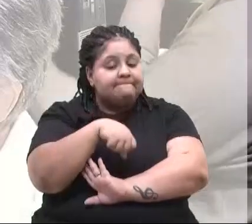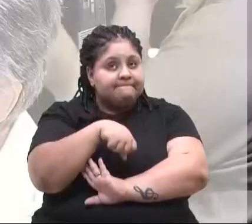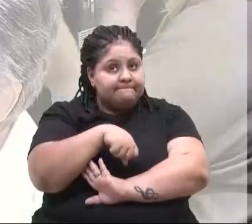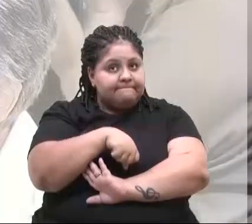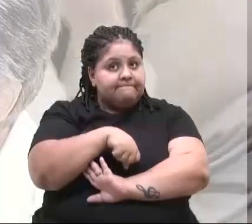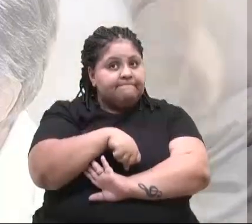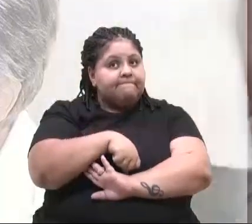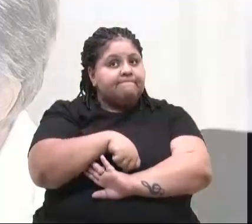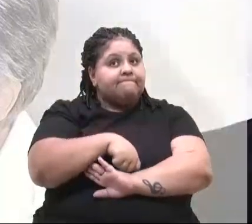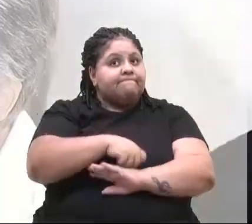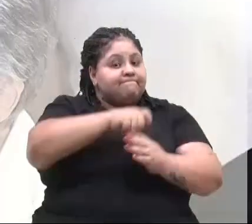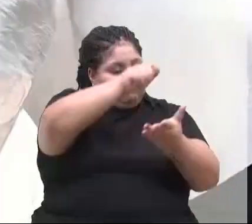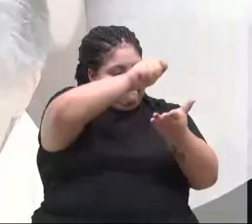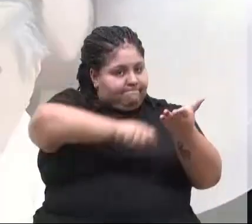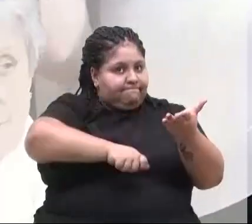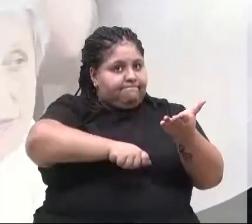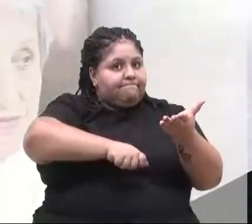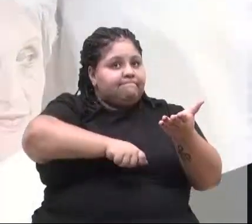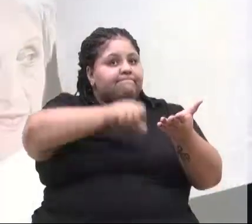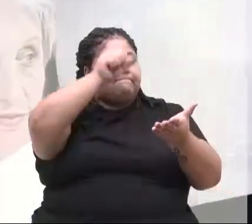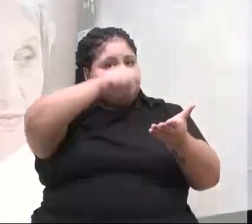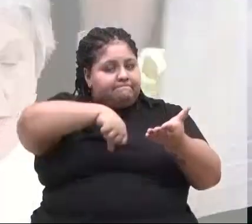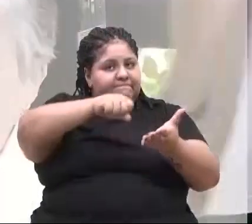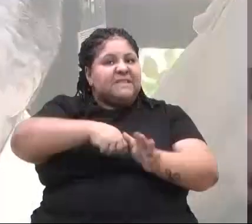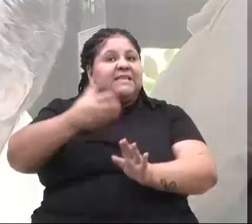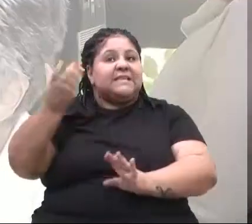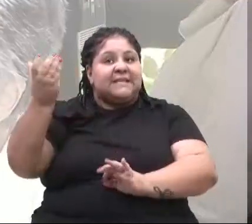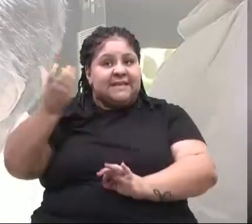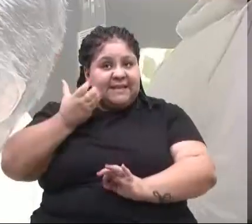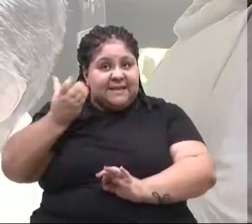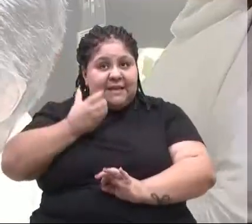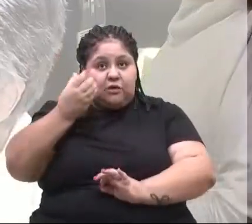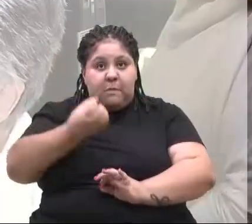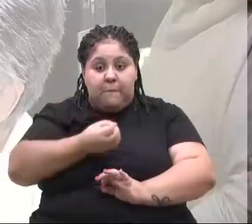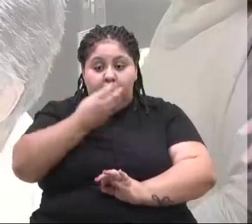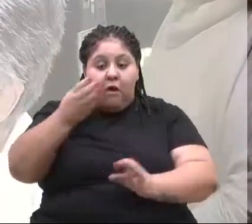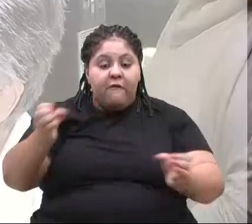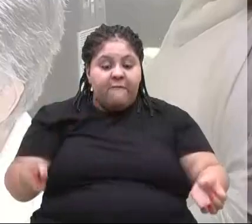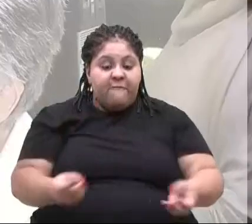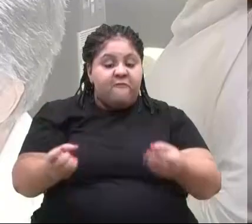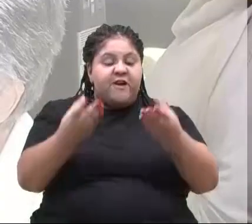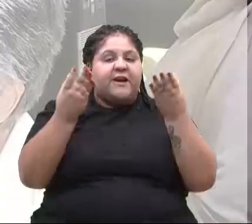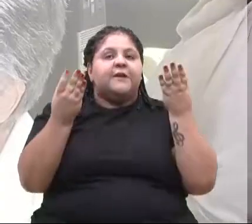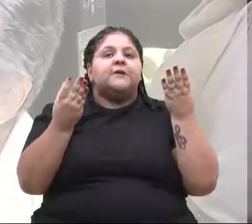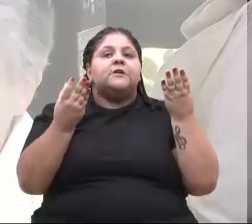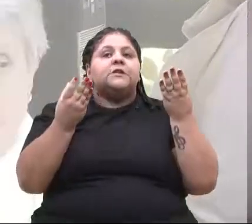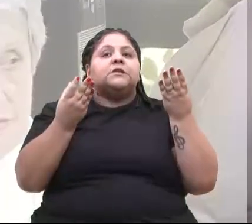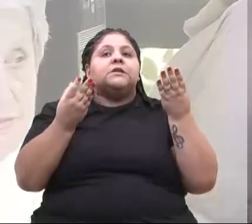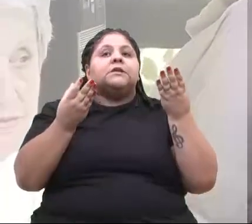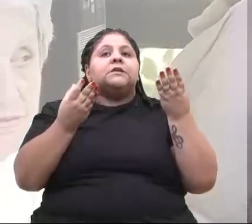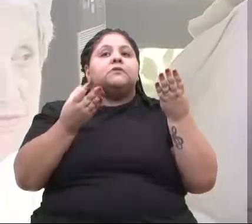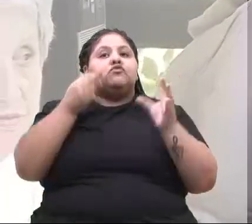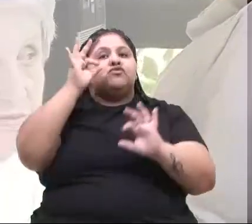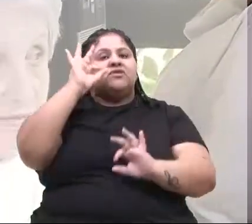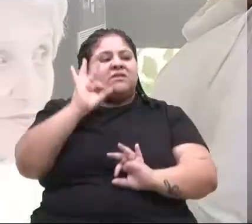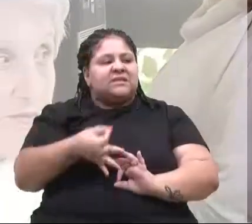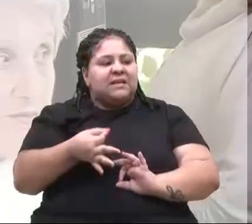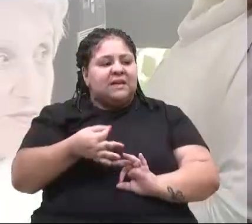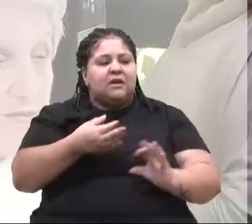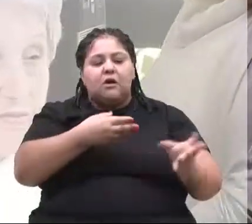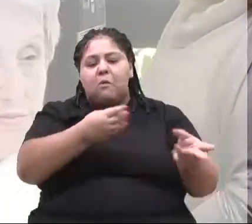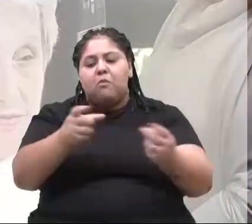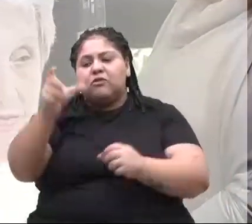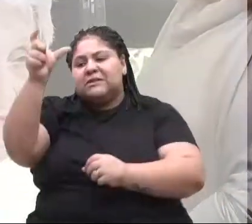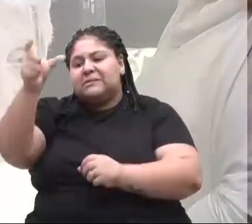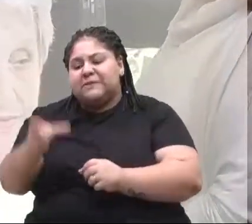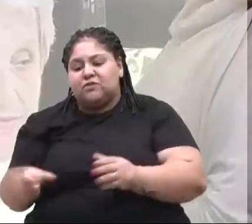assino embaixo para isso, dizendo que eu quero uma boa festa, que eu quero que essa festa funcione, que venha muita